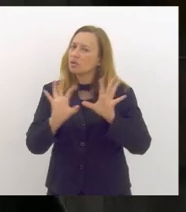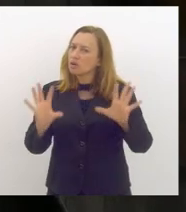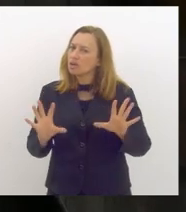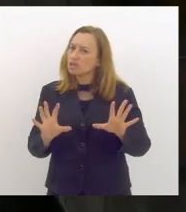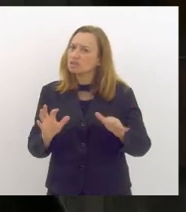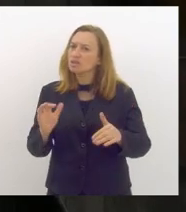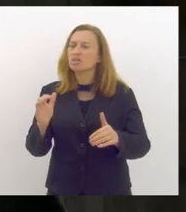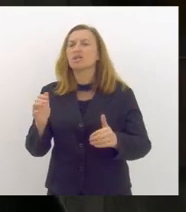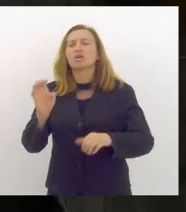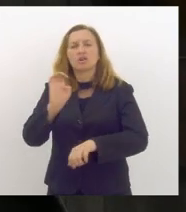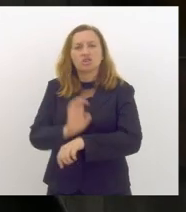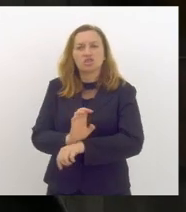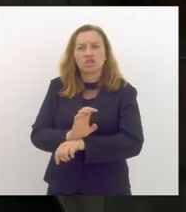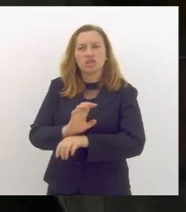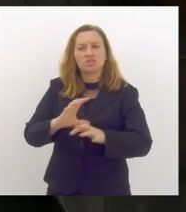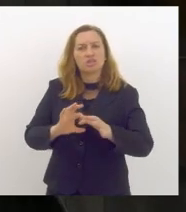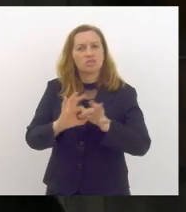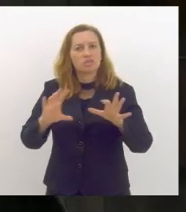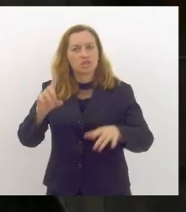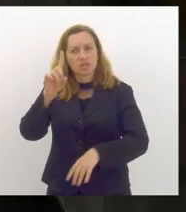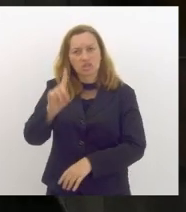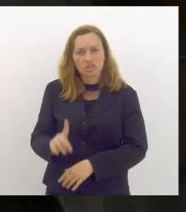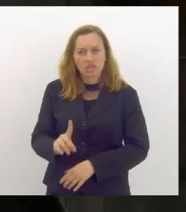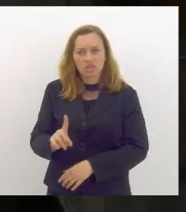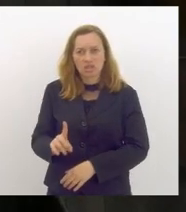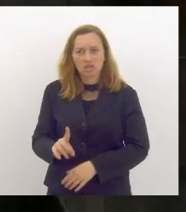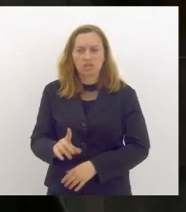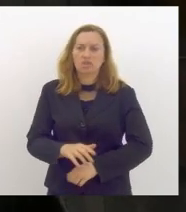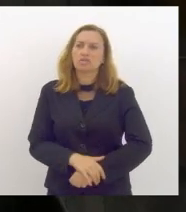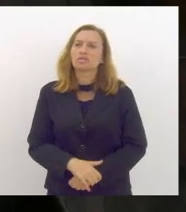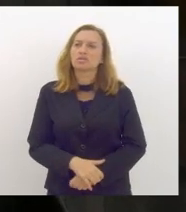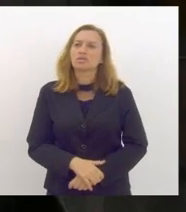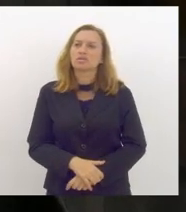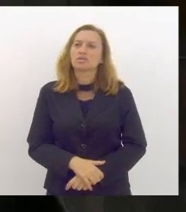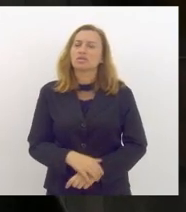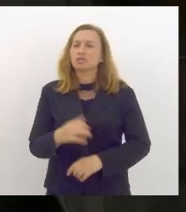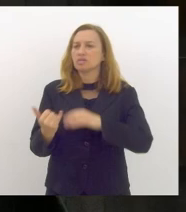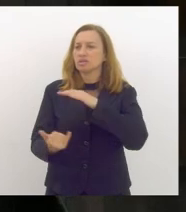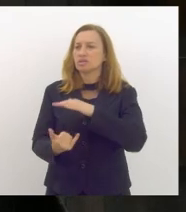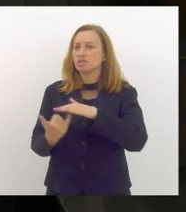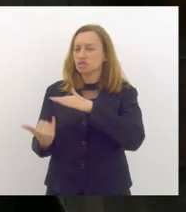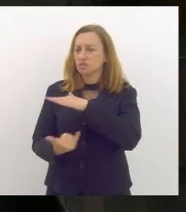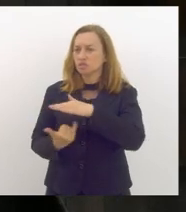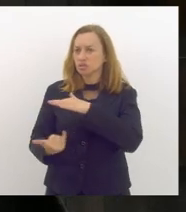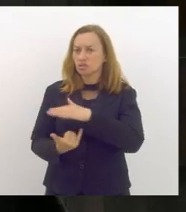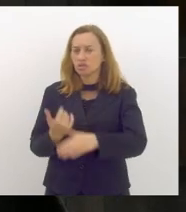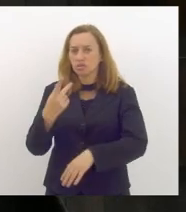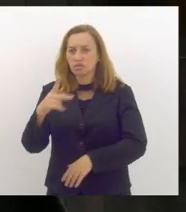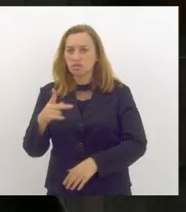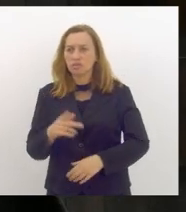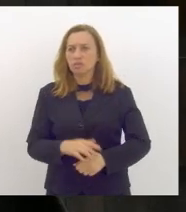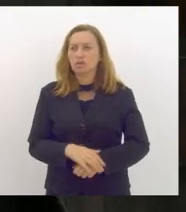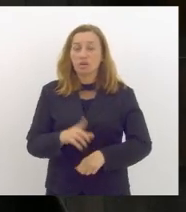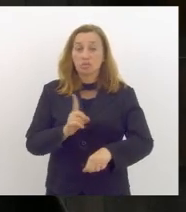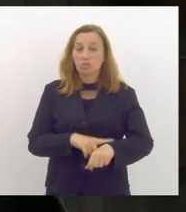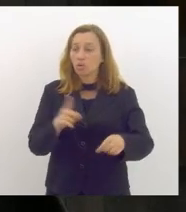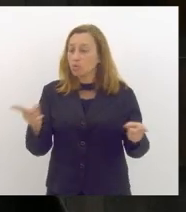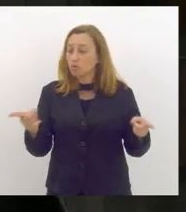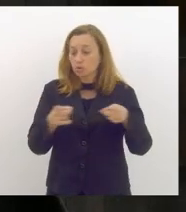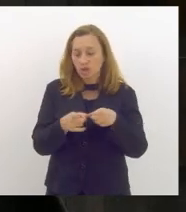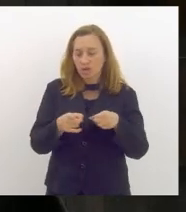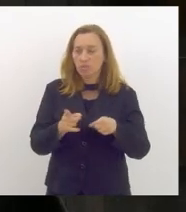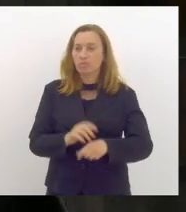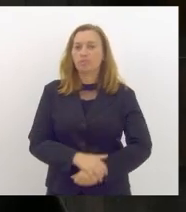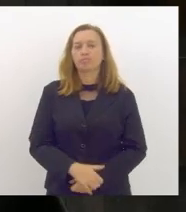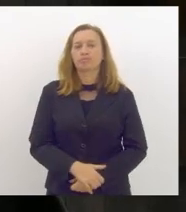ao estado democrático de direito e suas instituições aliás em curtos intervalos